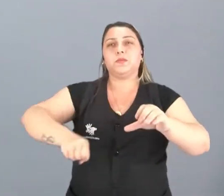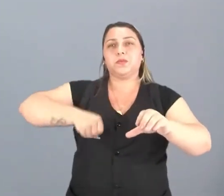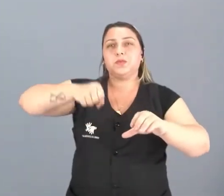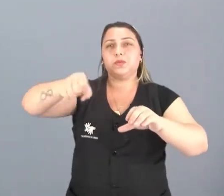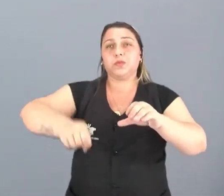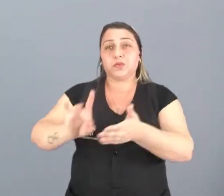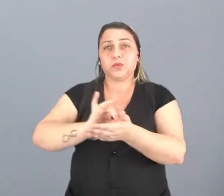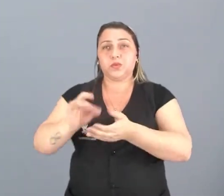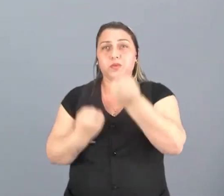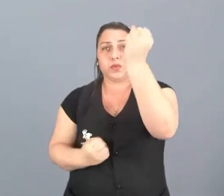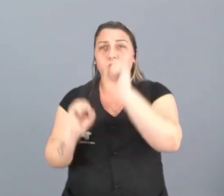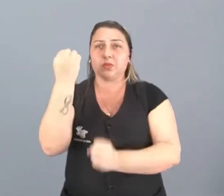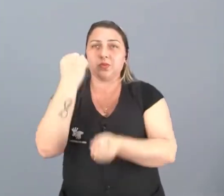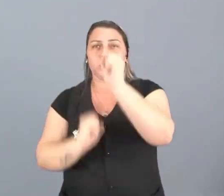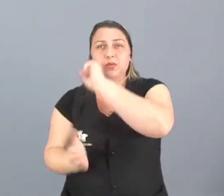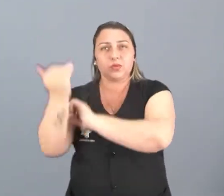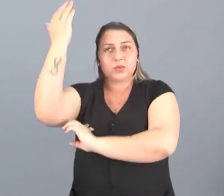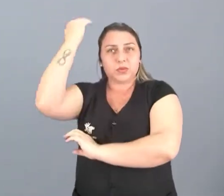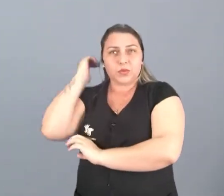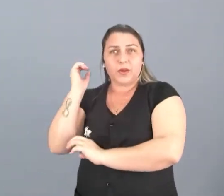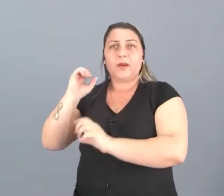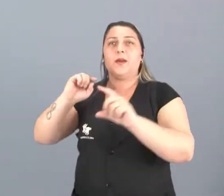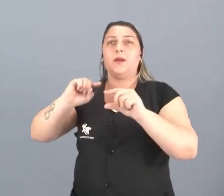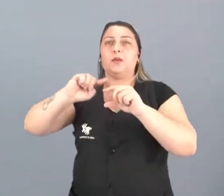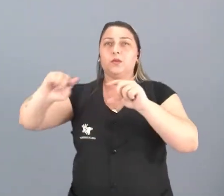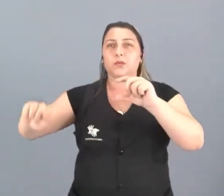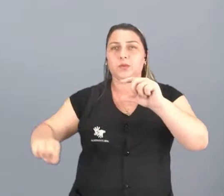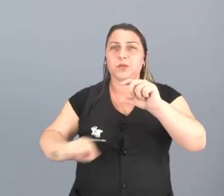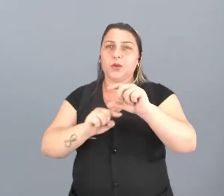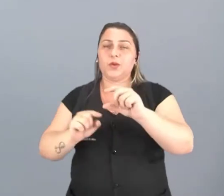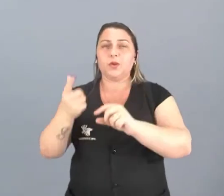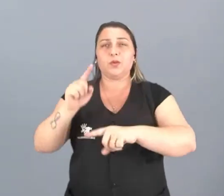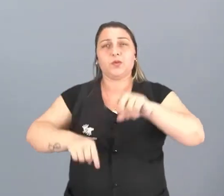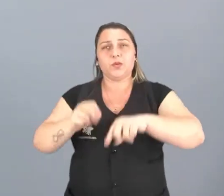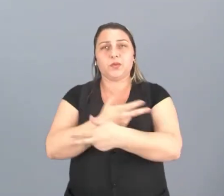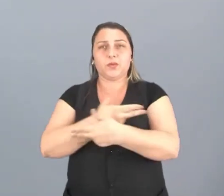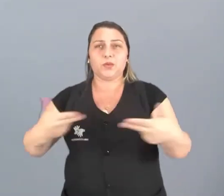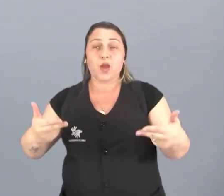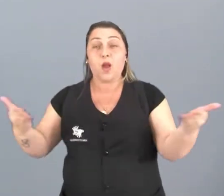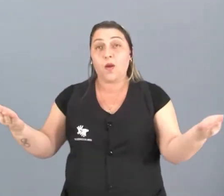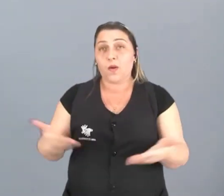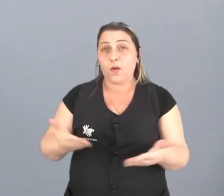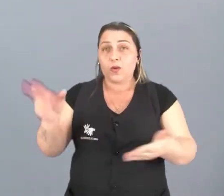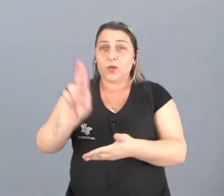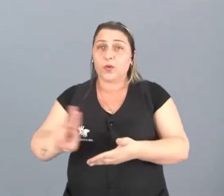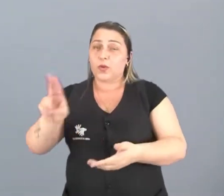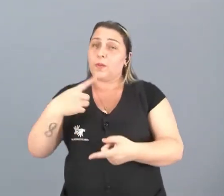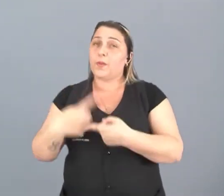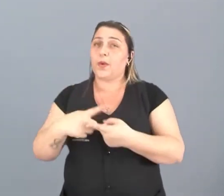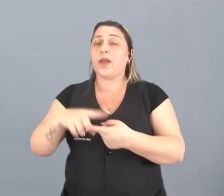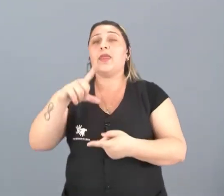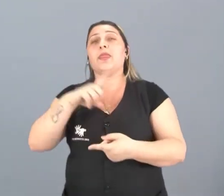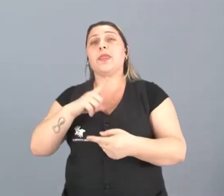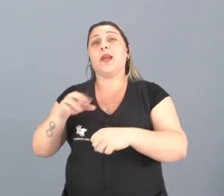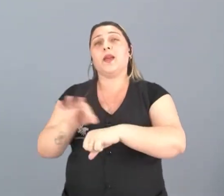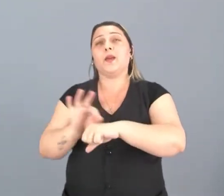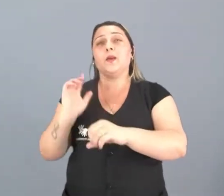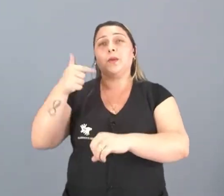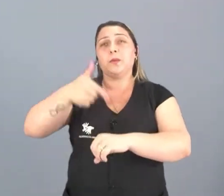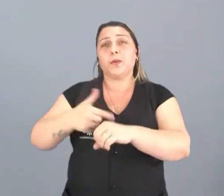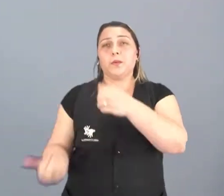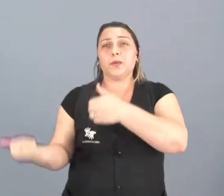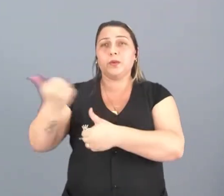usada na indústria da época para a produção de pneus e de outros artigos que hoje não se utiliza mais porque tem o petróleo para